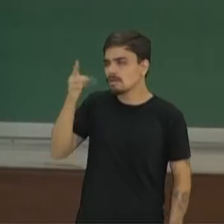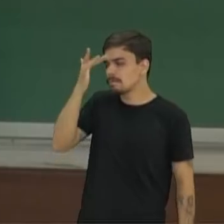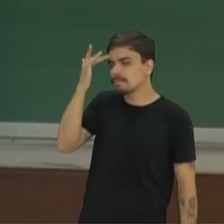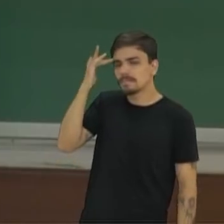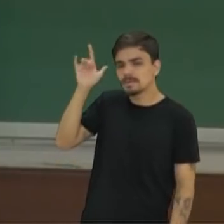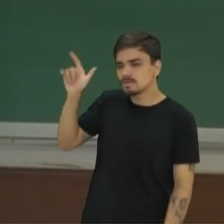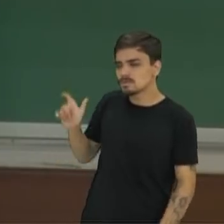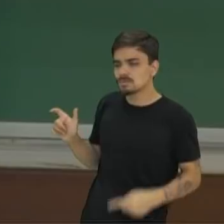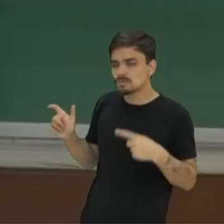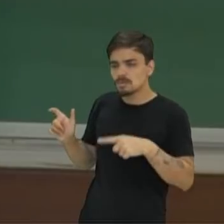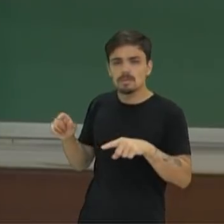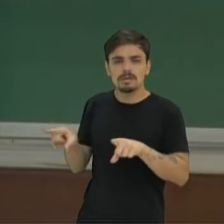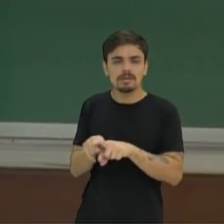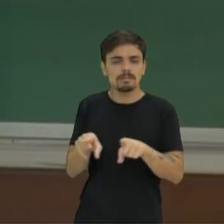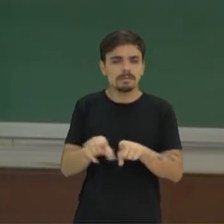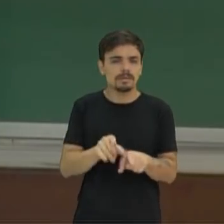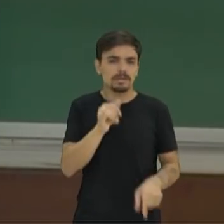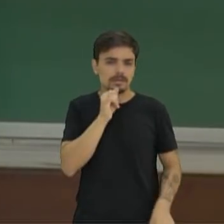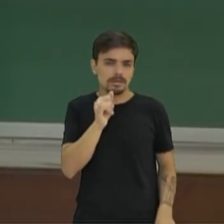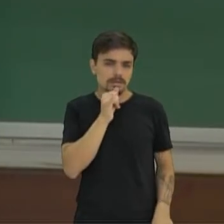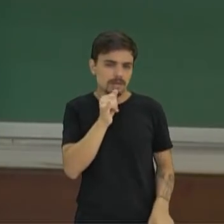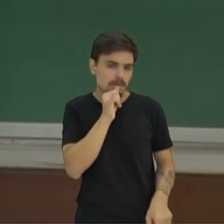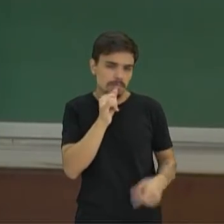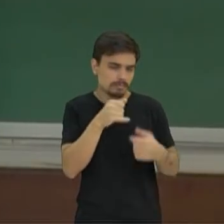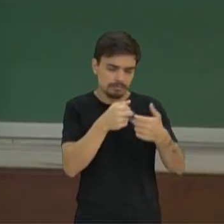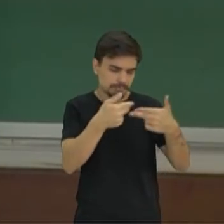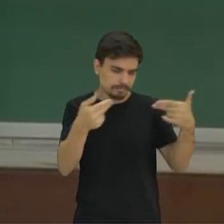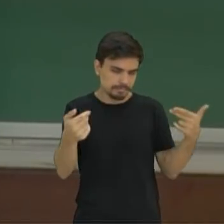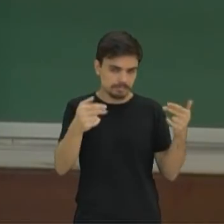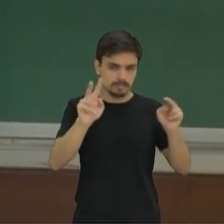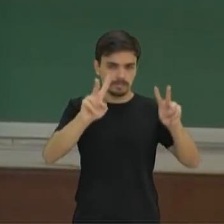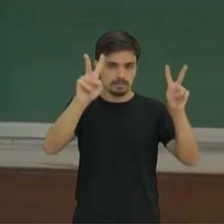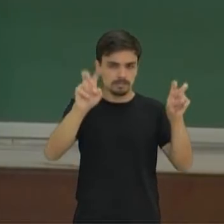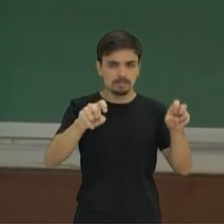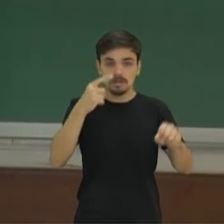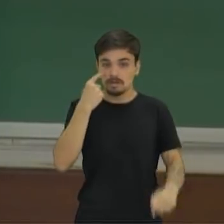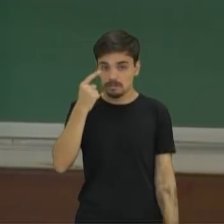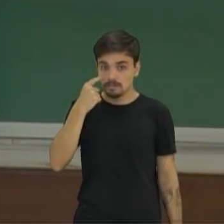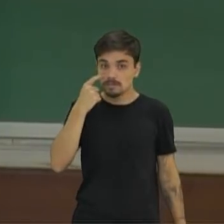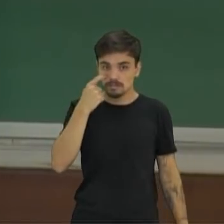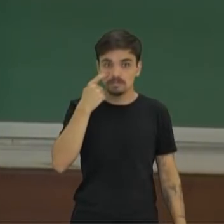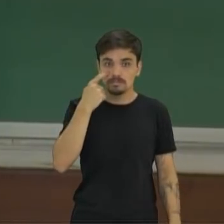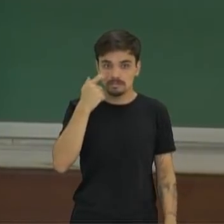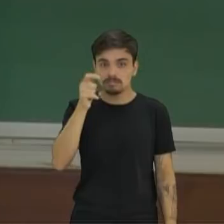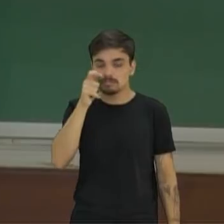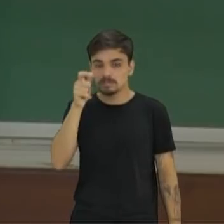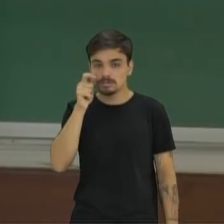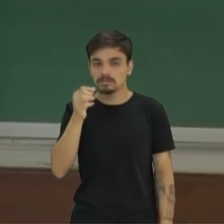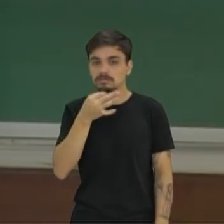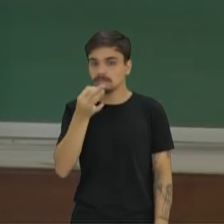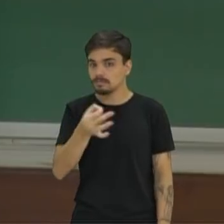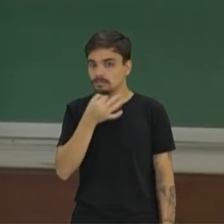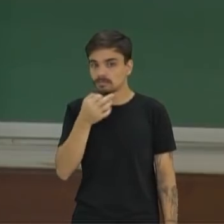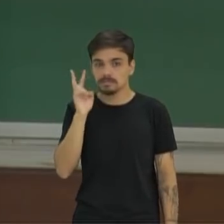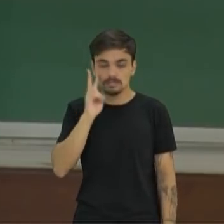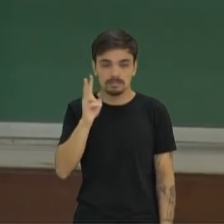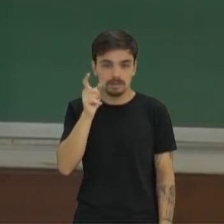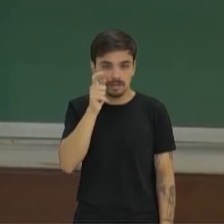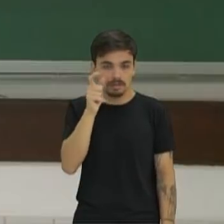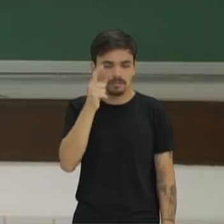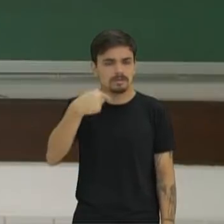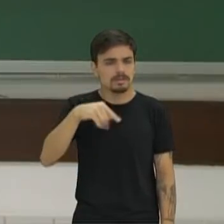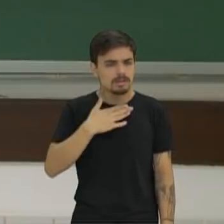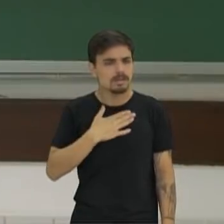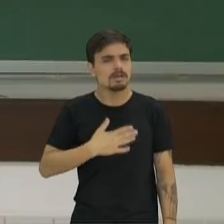e exemplos sobre o mesmo assunto? Olha que interessante quando a gente vai pensar sobre a argumentação. Você